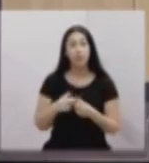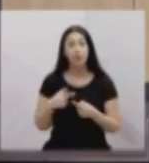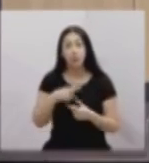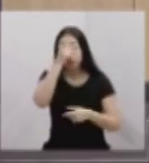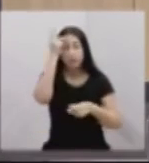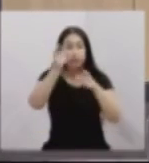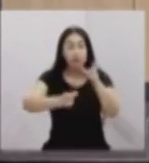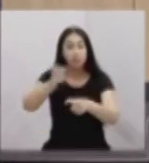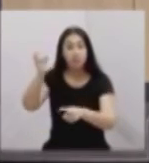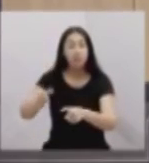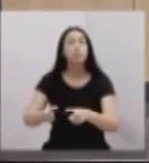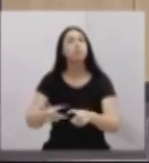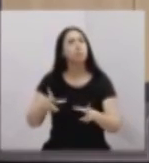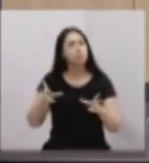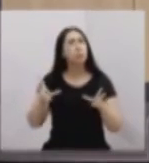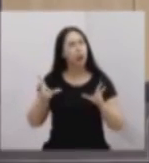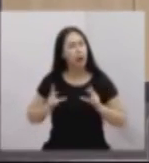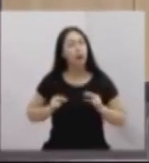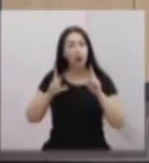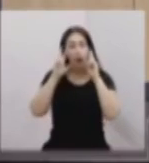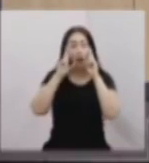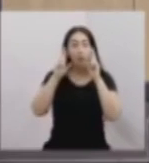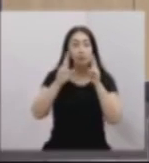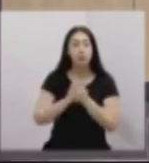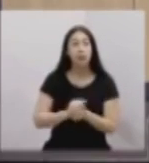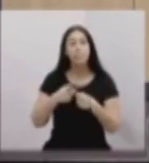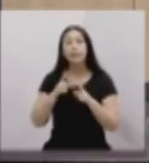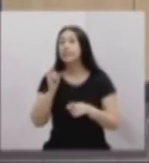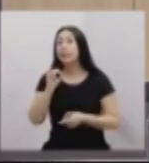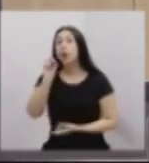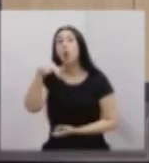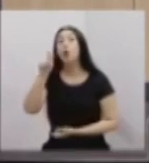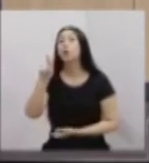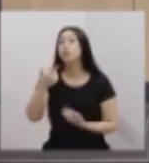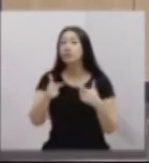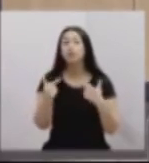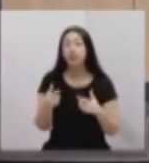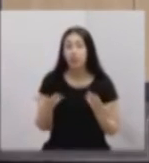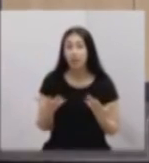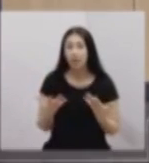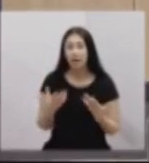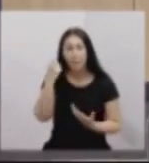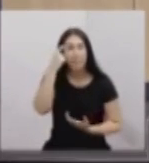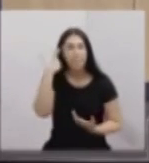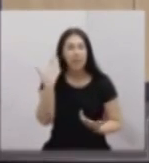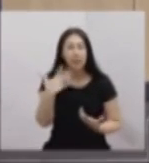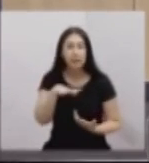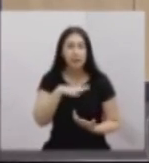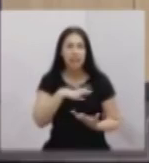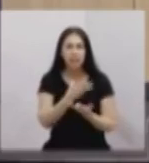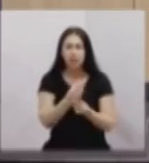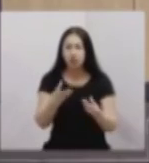dessas ONGs, elas merecem respeito. Imagina se não fosse essas ONGs, a cidade está lotada de cachorro. Já